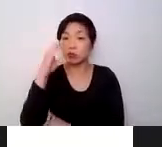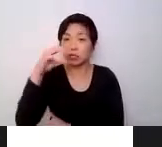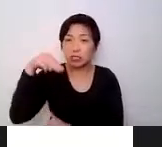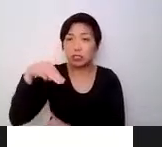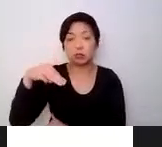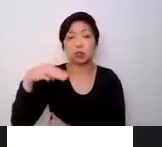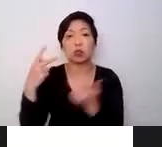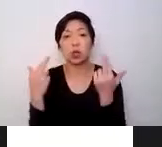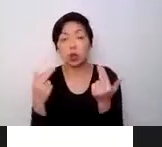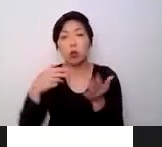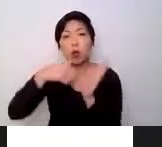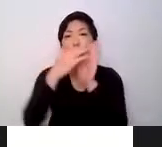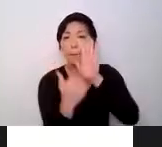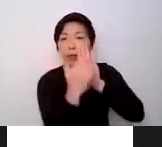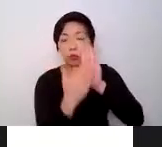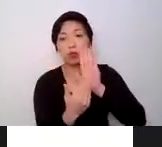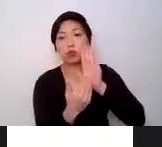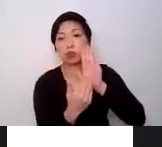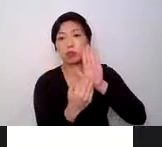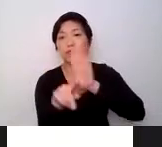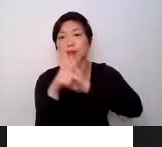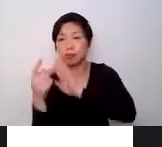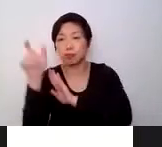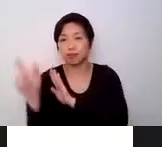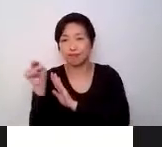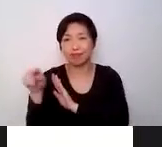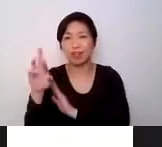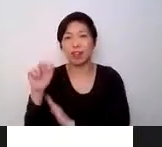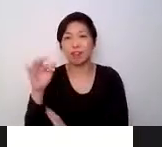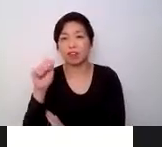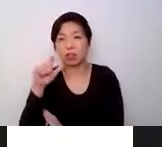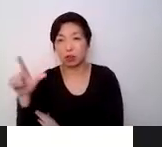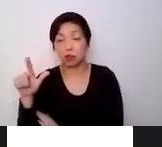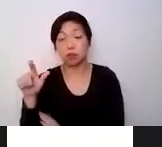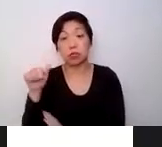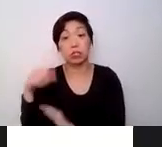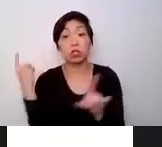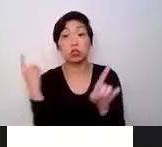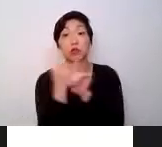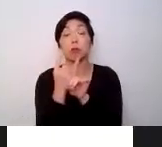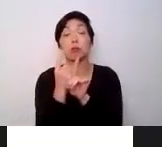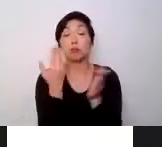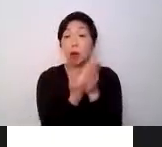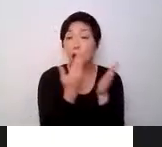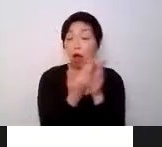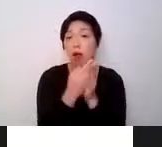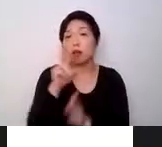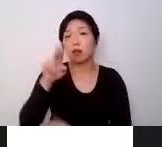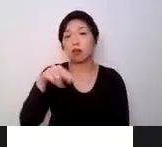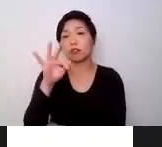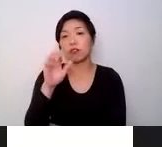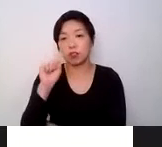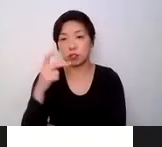original do mestre italiano e isso foi descoberto numa aula da Unifesp foi muito interessante quando a gente estava